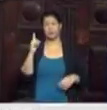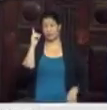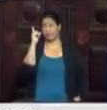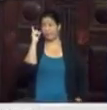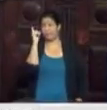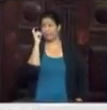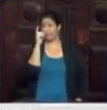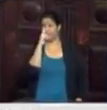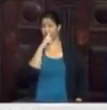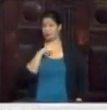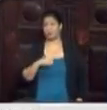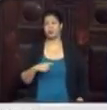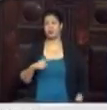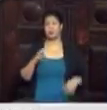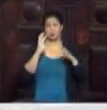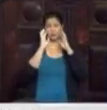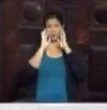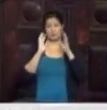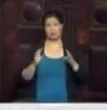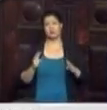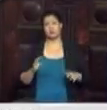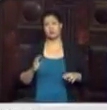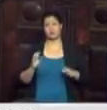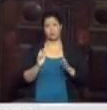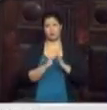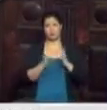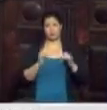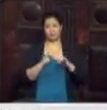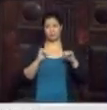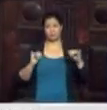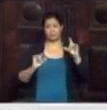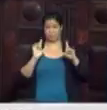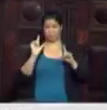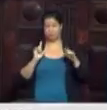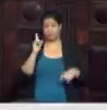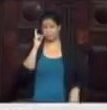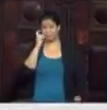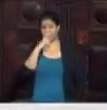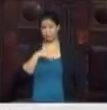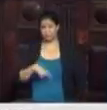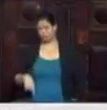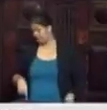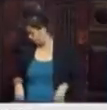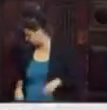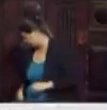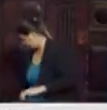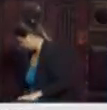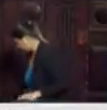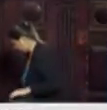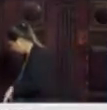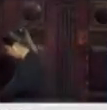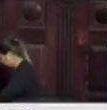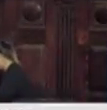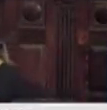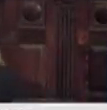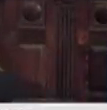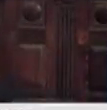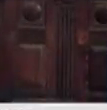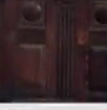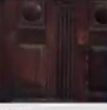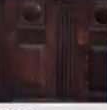difícil assistir a um jornal televisivo e perceber claramente